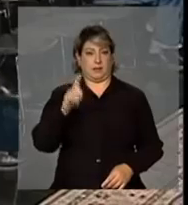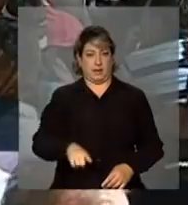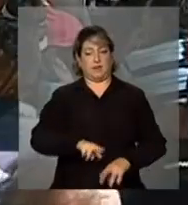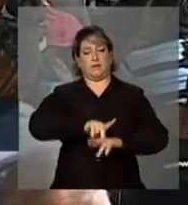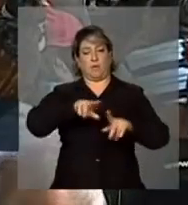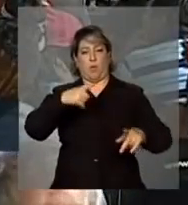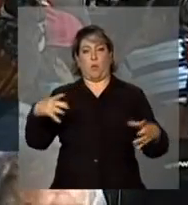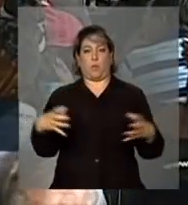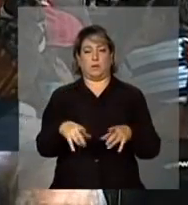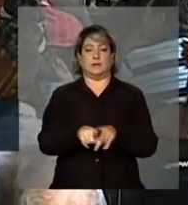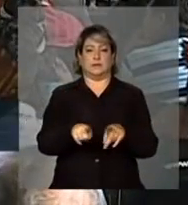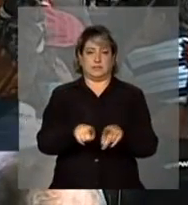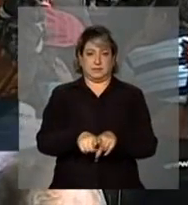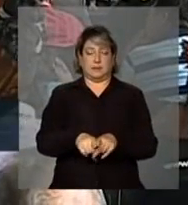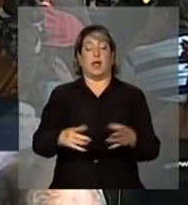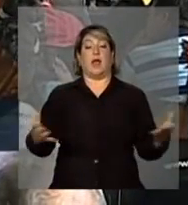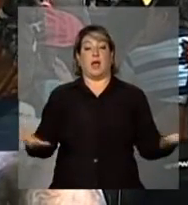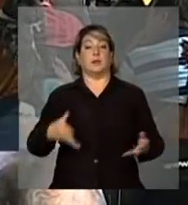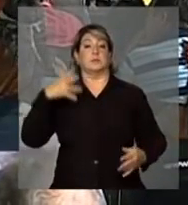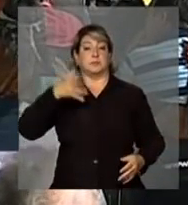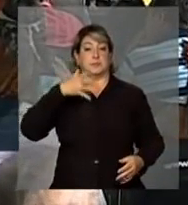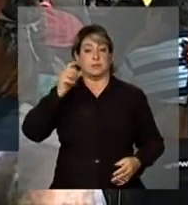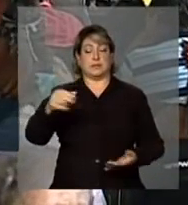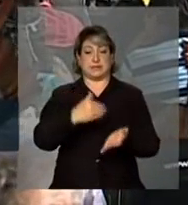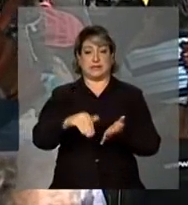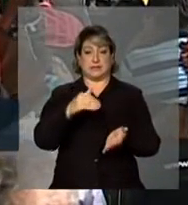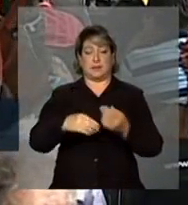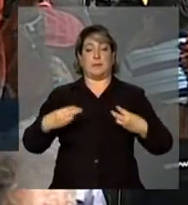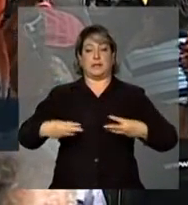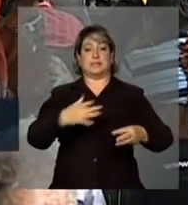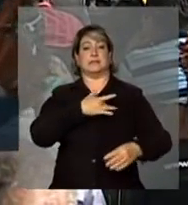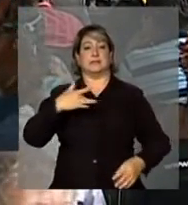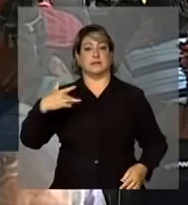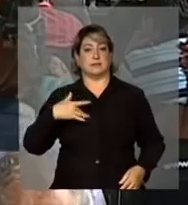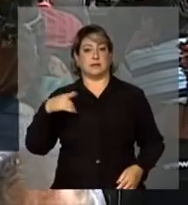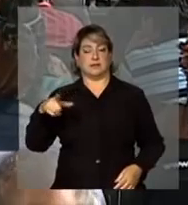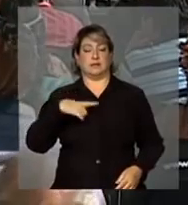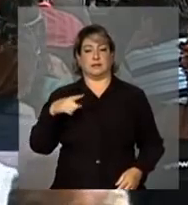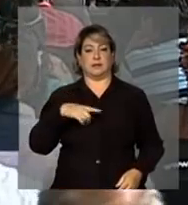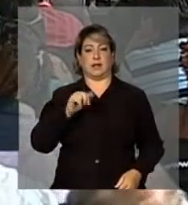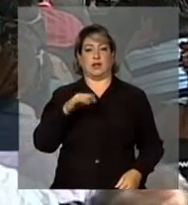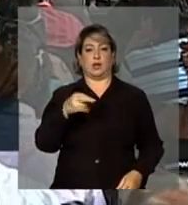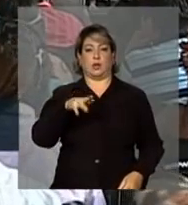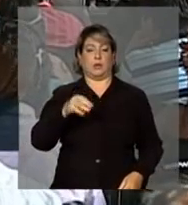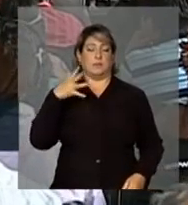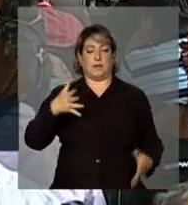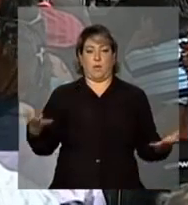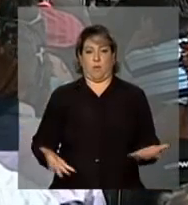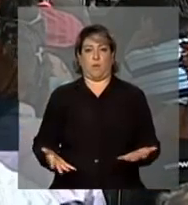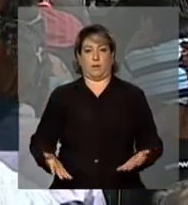Ouviremos, neste momento, o secretário especial de Saúde Indígena do Ministério da Saúde, senhor Antônio Alves de Souza.